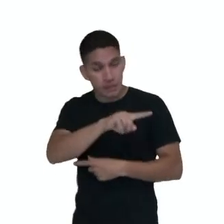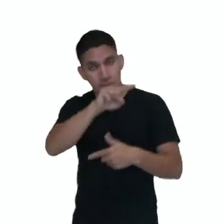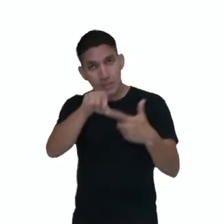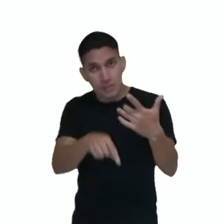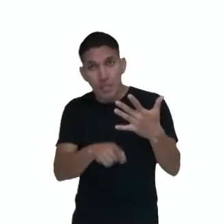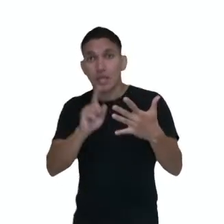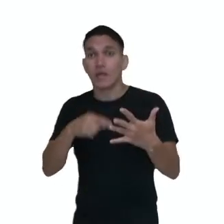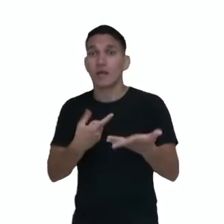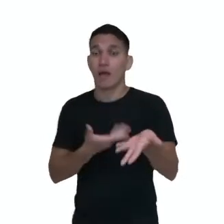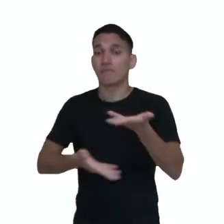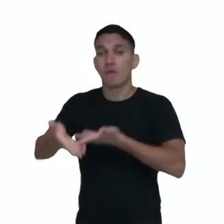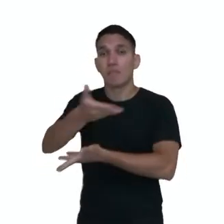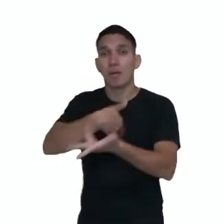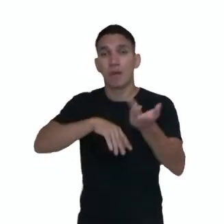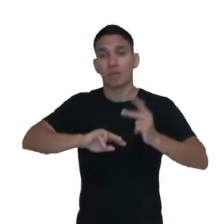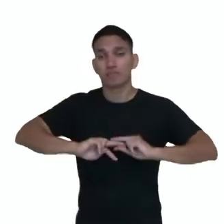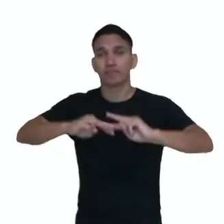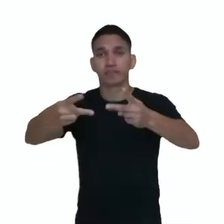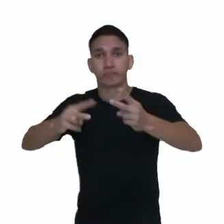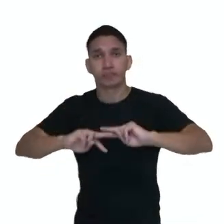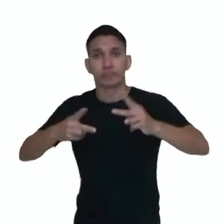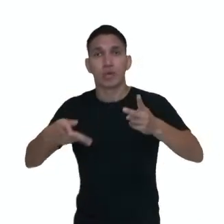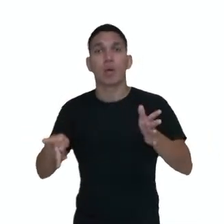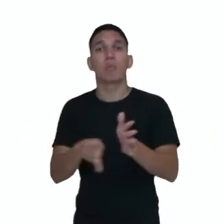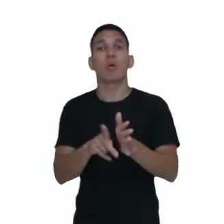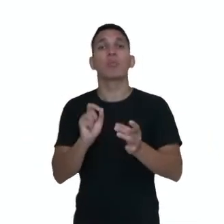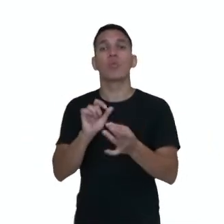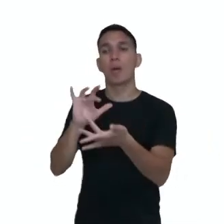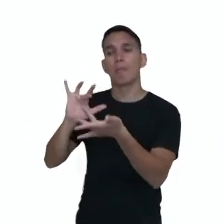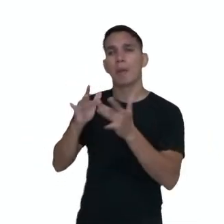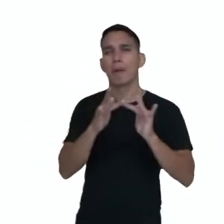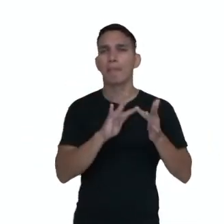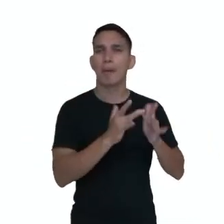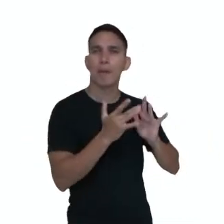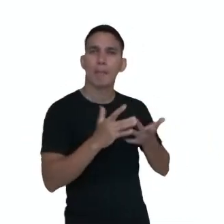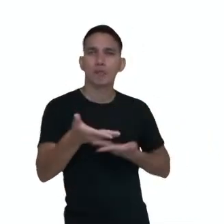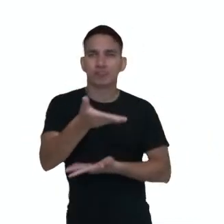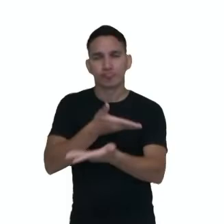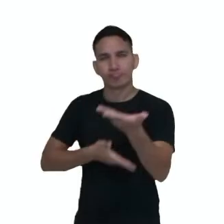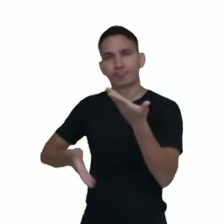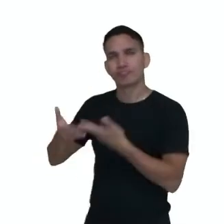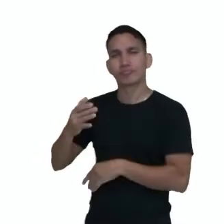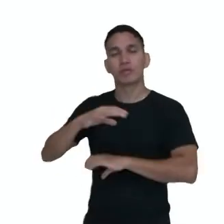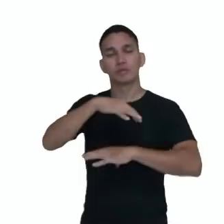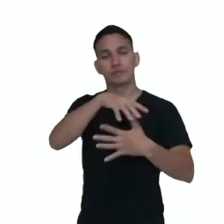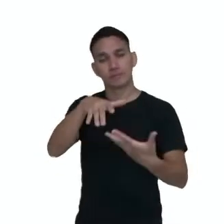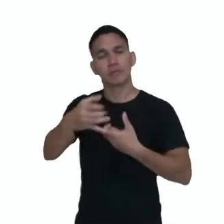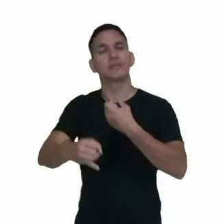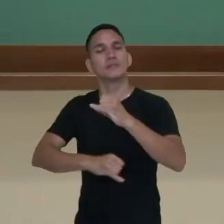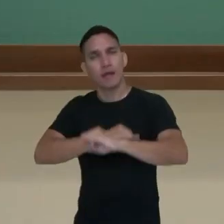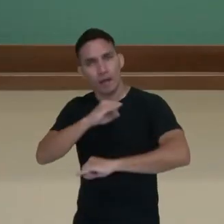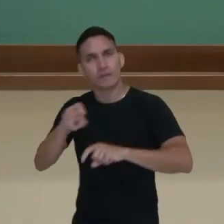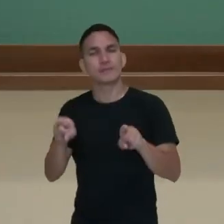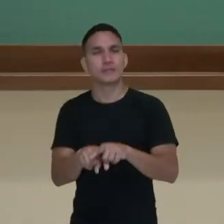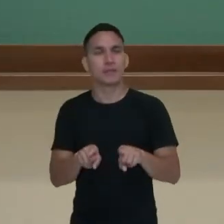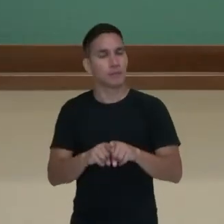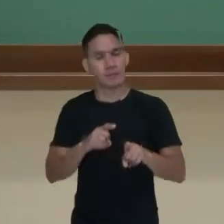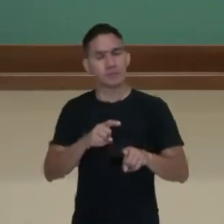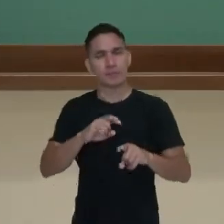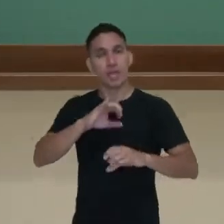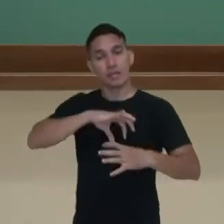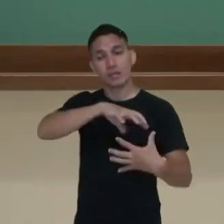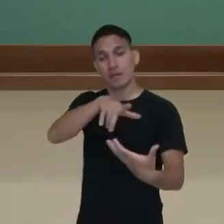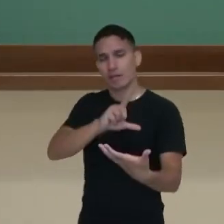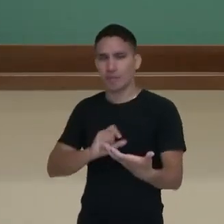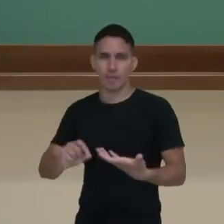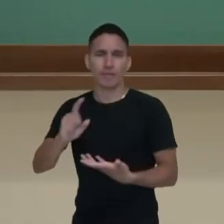têm a ver com as relações internacionais também. Assim como também fluxos de mercadorias, né? Por exemplo, né, o